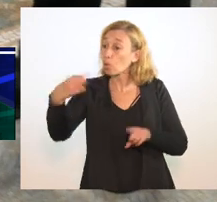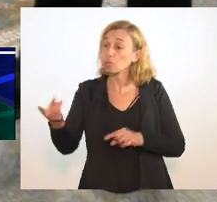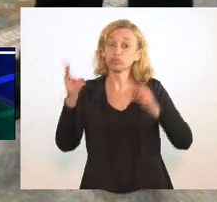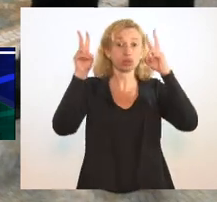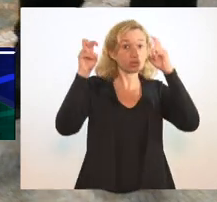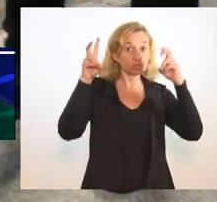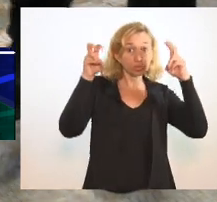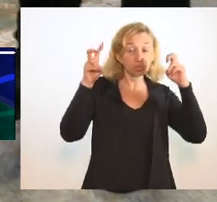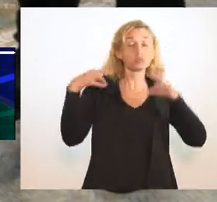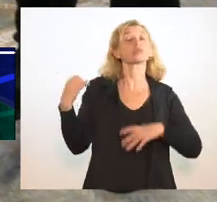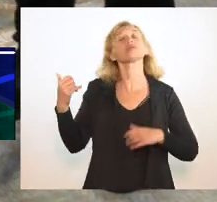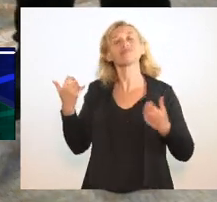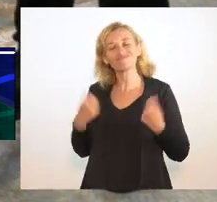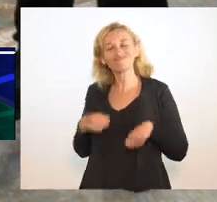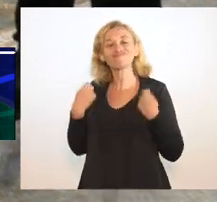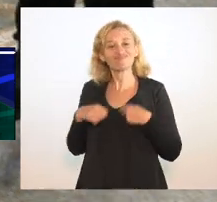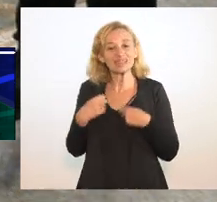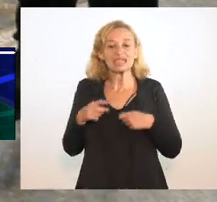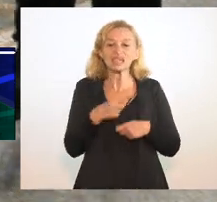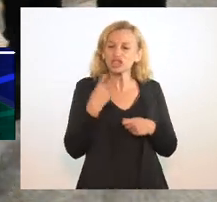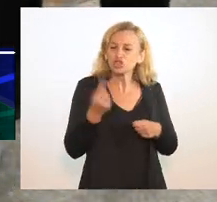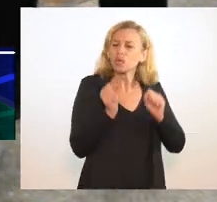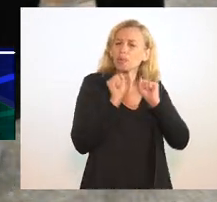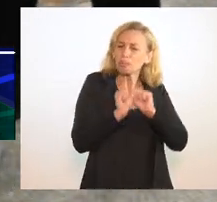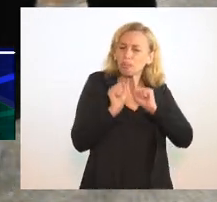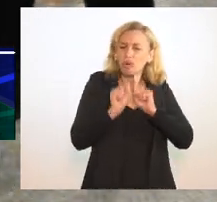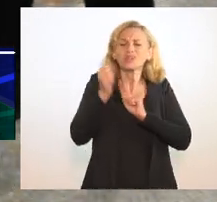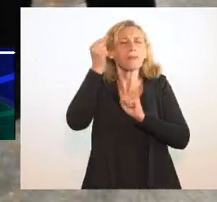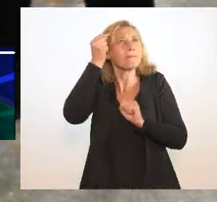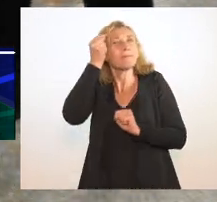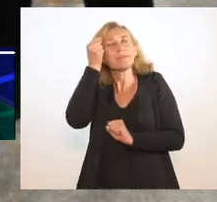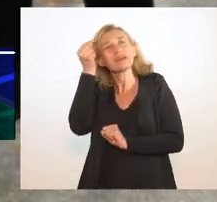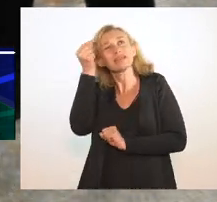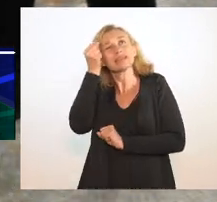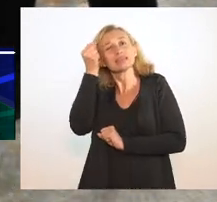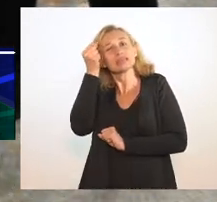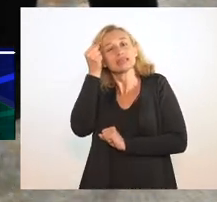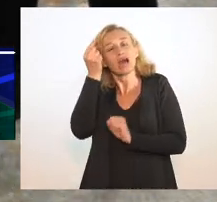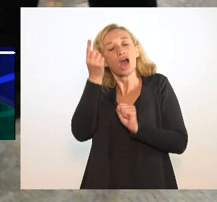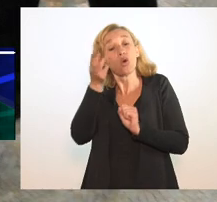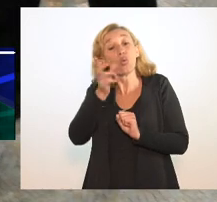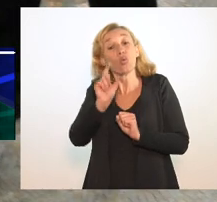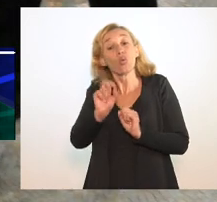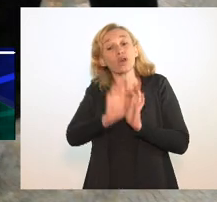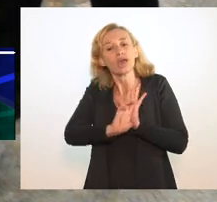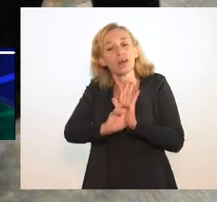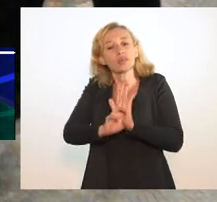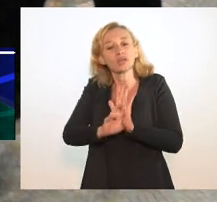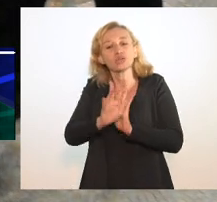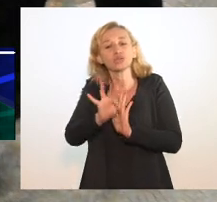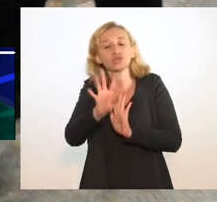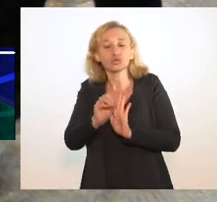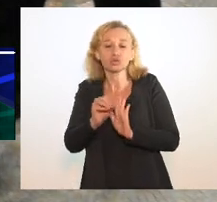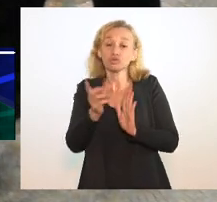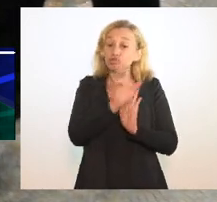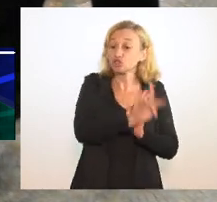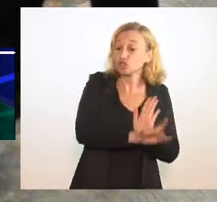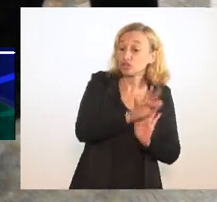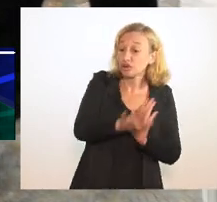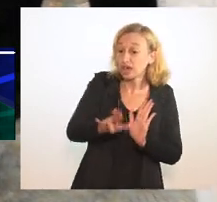elementos necessários para que a gente possa pensar no que representa os fundos de